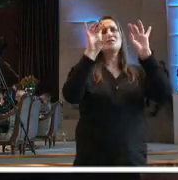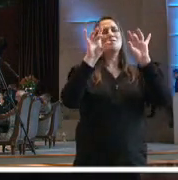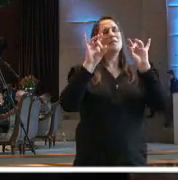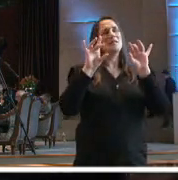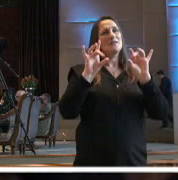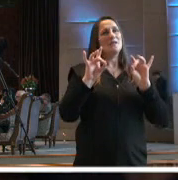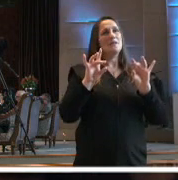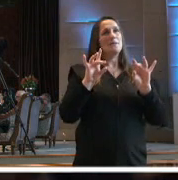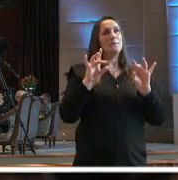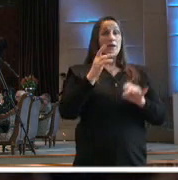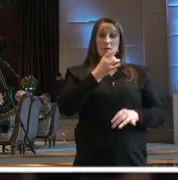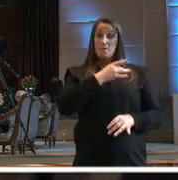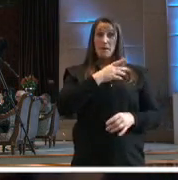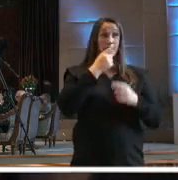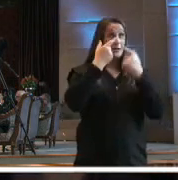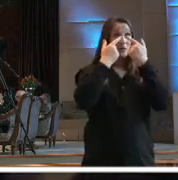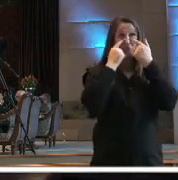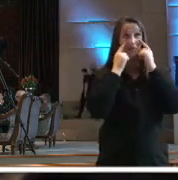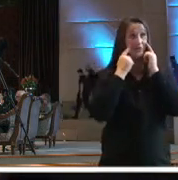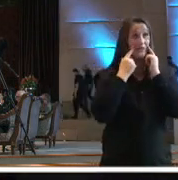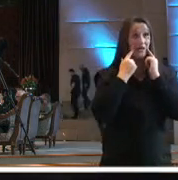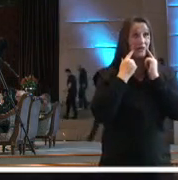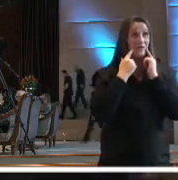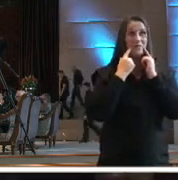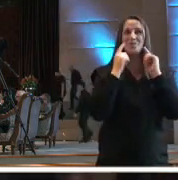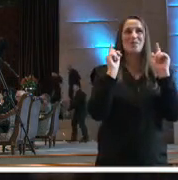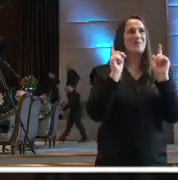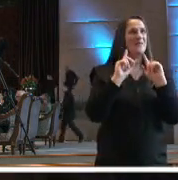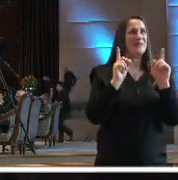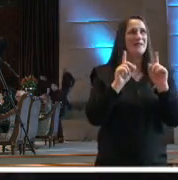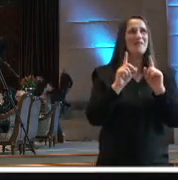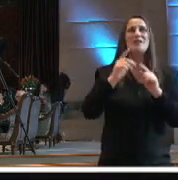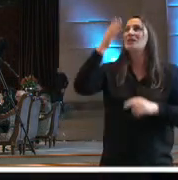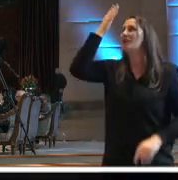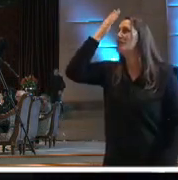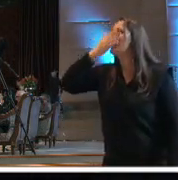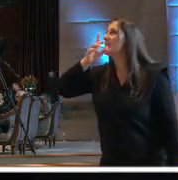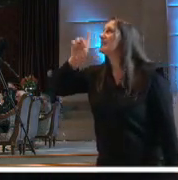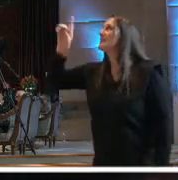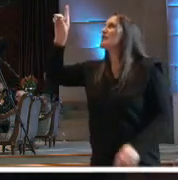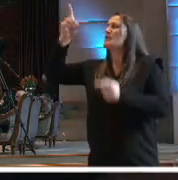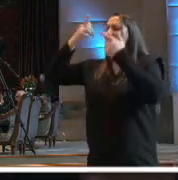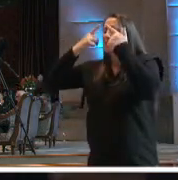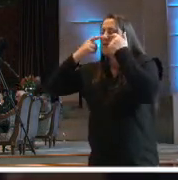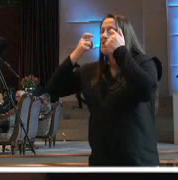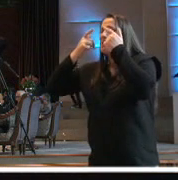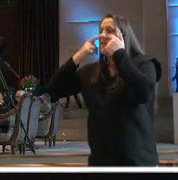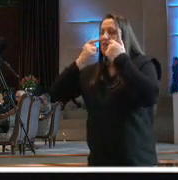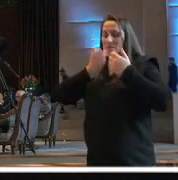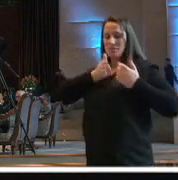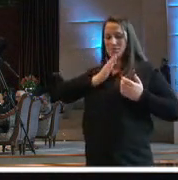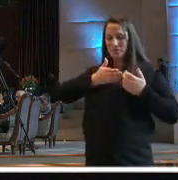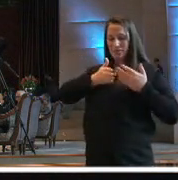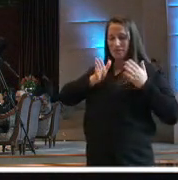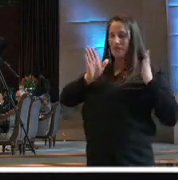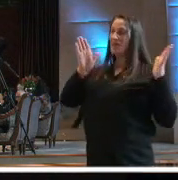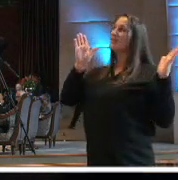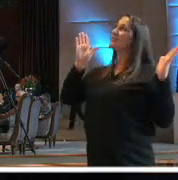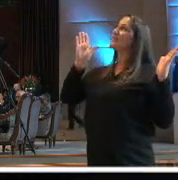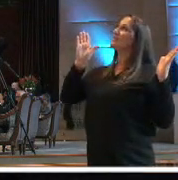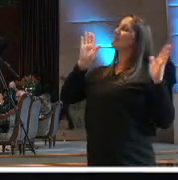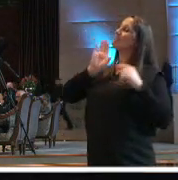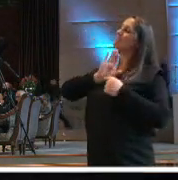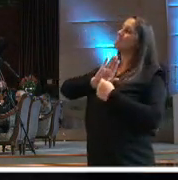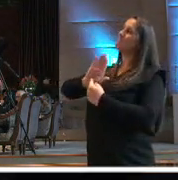Não tenha medo de chorar as suas lágrimas na presença de Deus. Abre o teu coração, porque é o